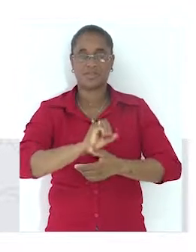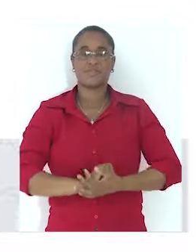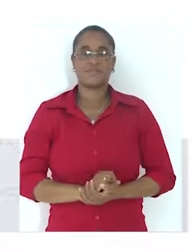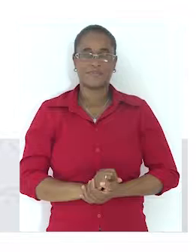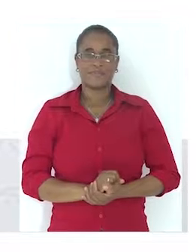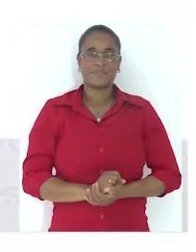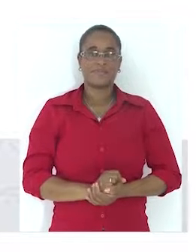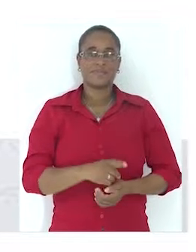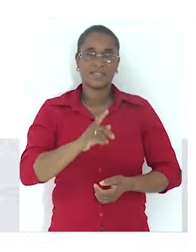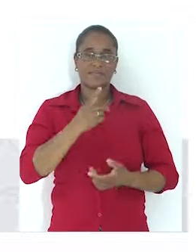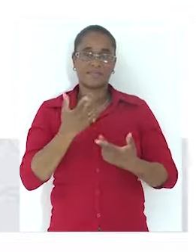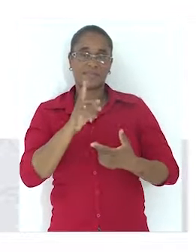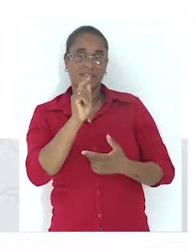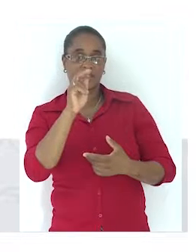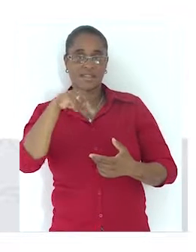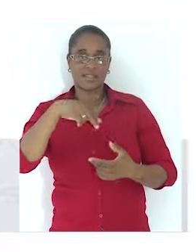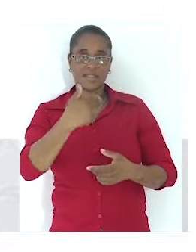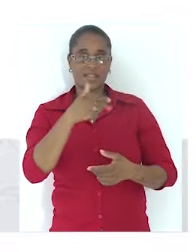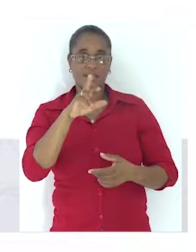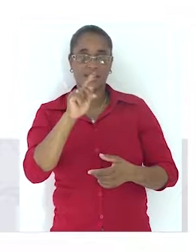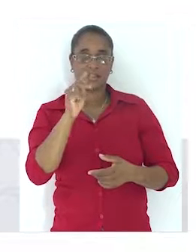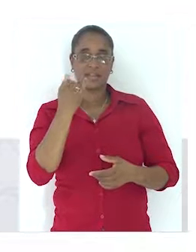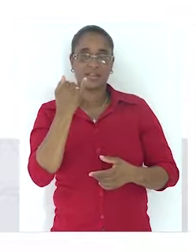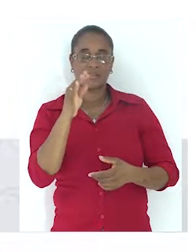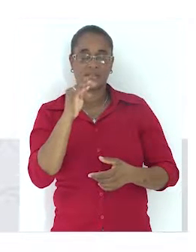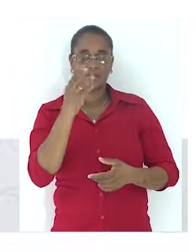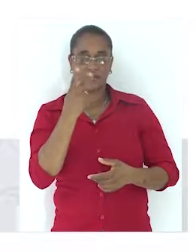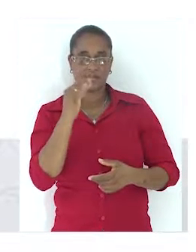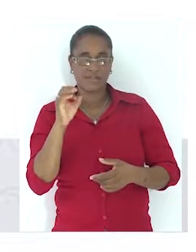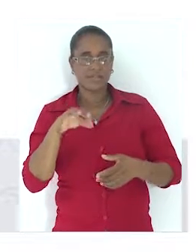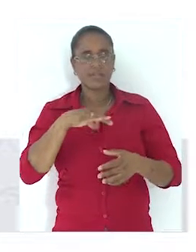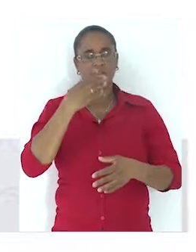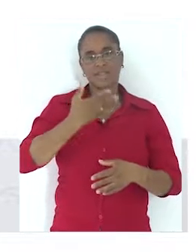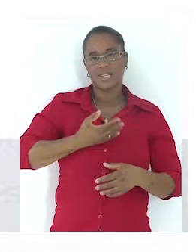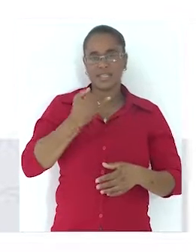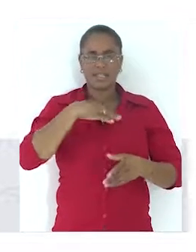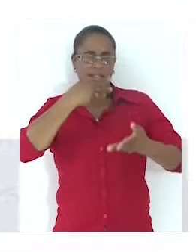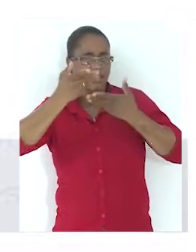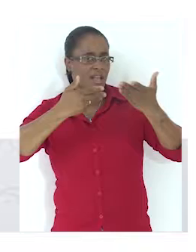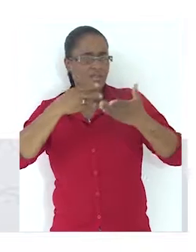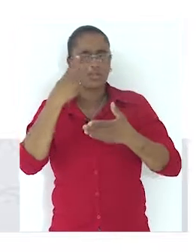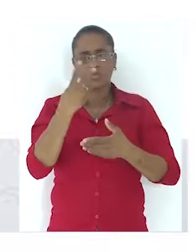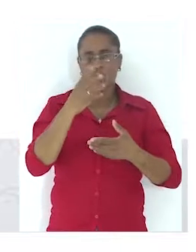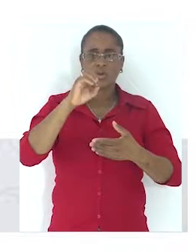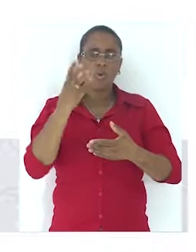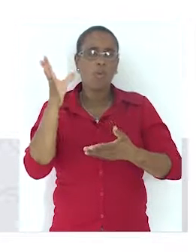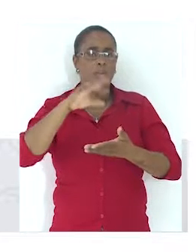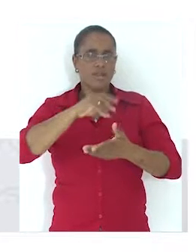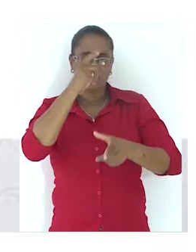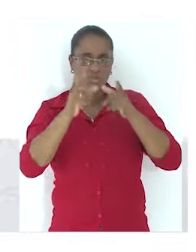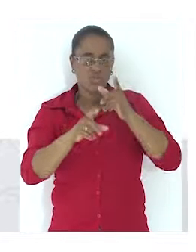Portanto, entrevista, um diálogo entre duas ou mais pessoas, o entrevistador ou